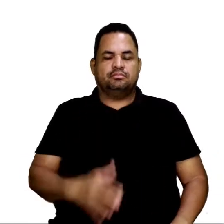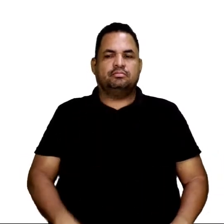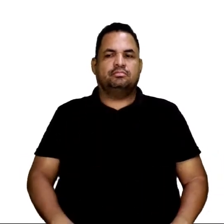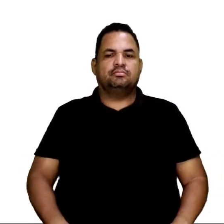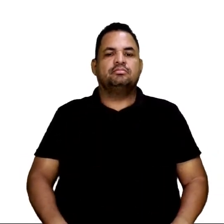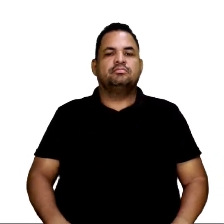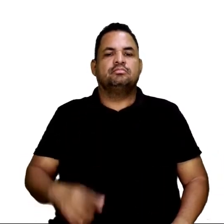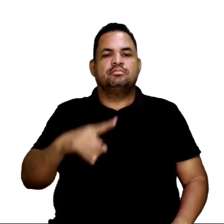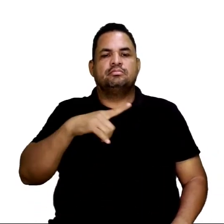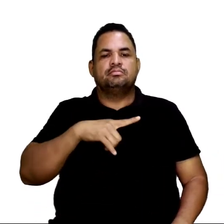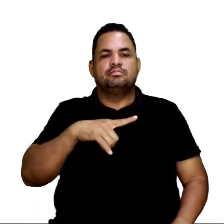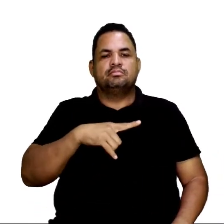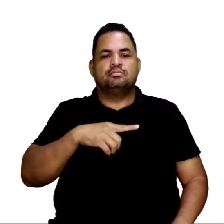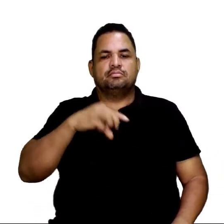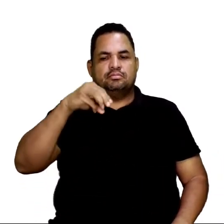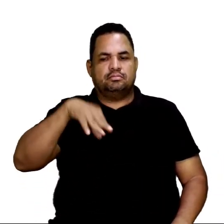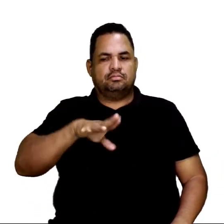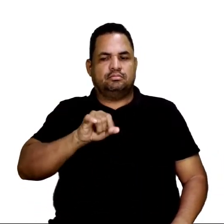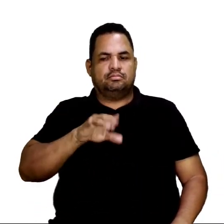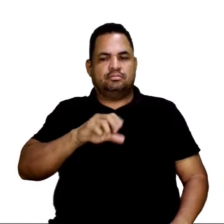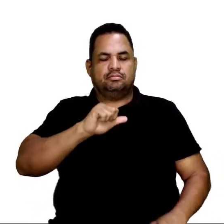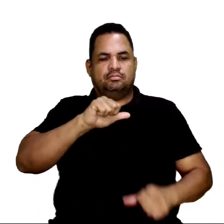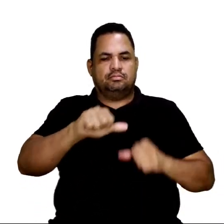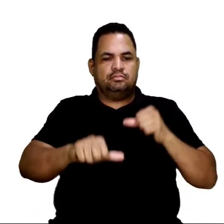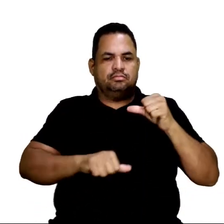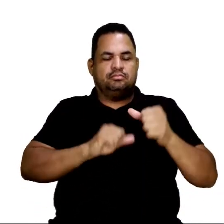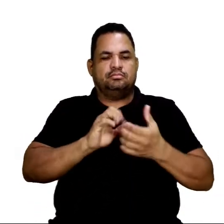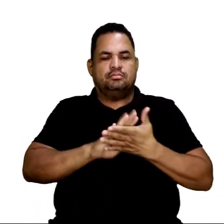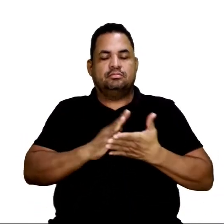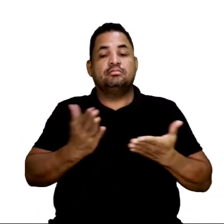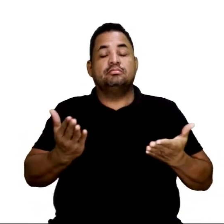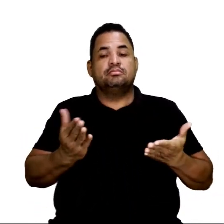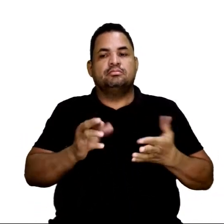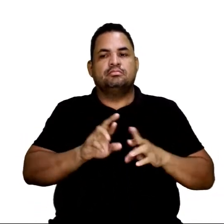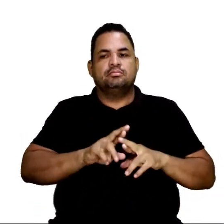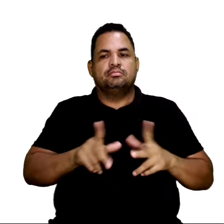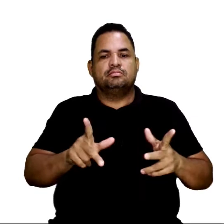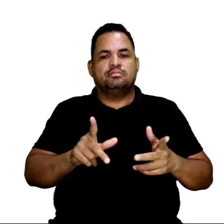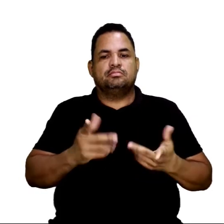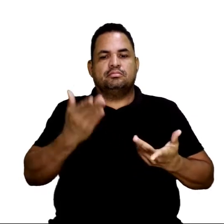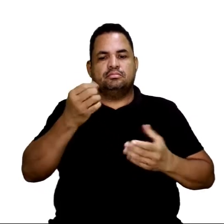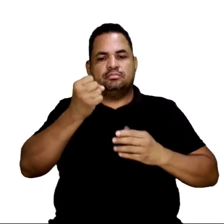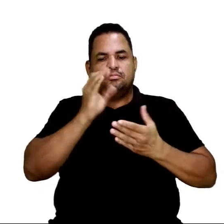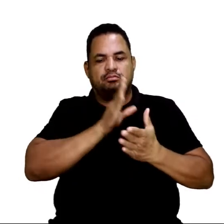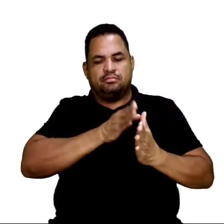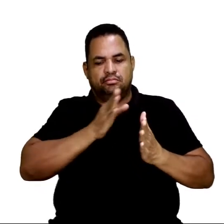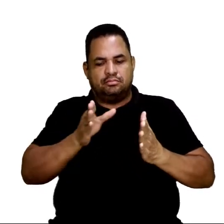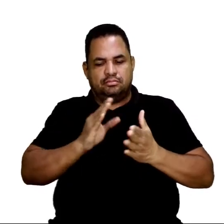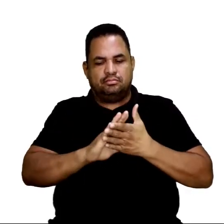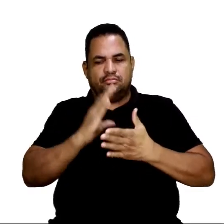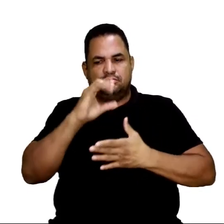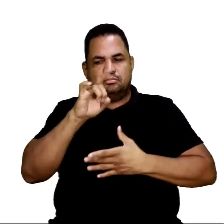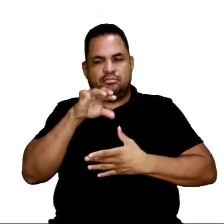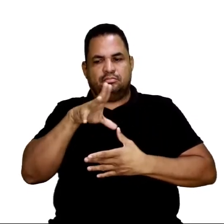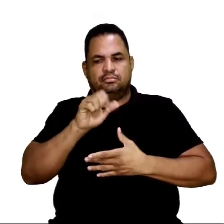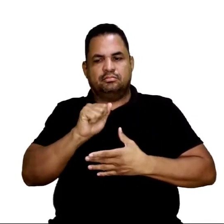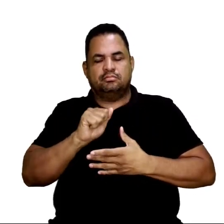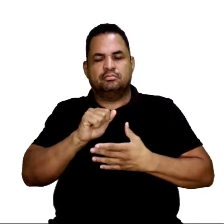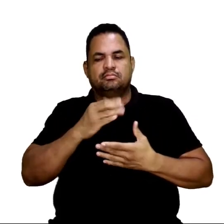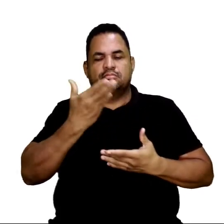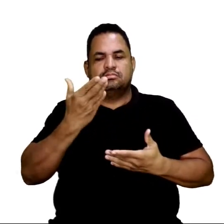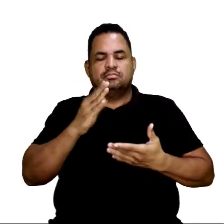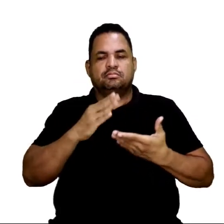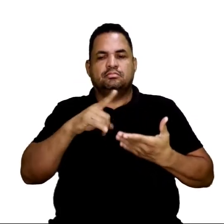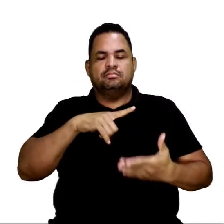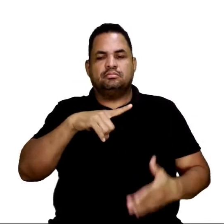as mitoses, vão sofrer essas diferenciações, que é toda aquela etapa de clivagem, gastrulação.